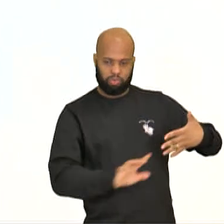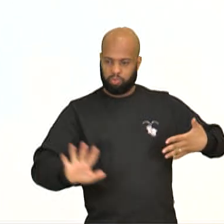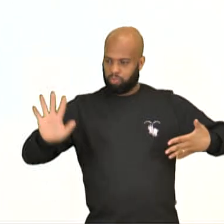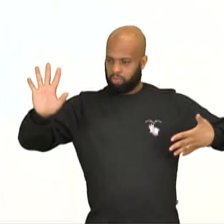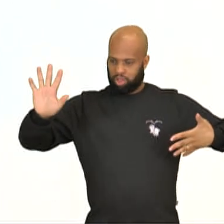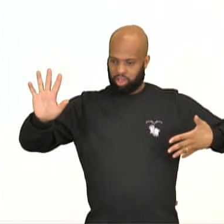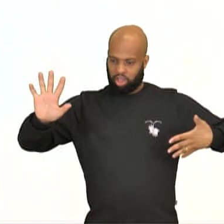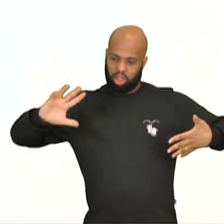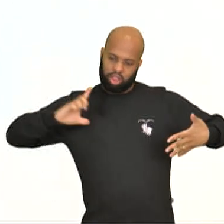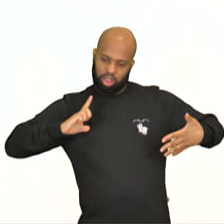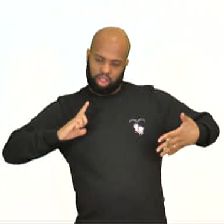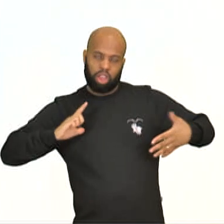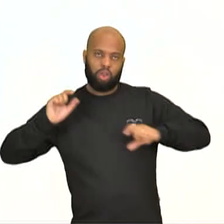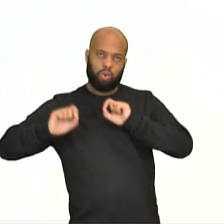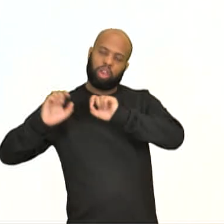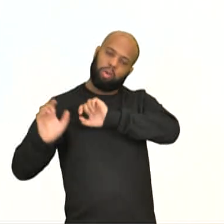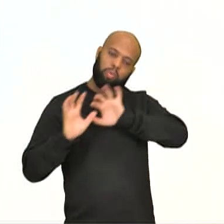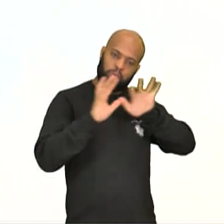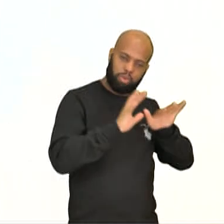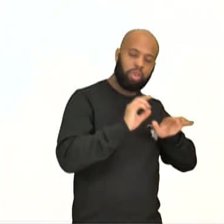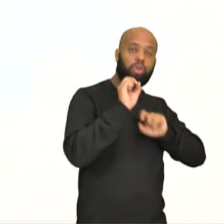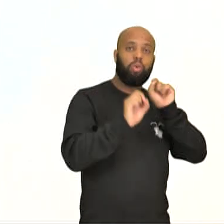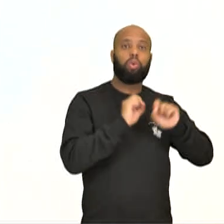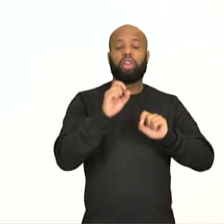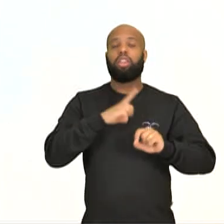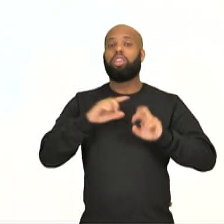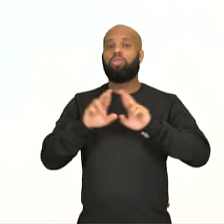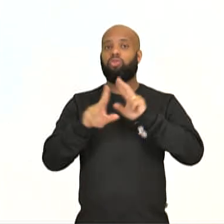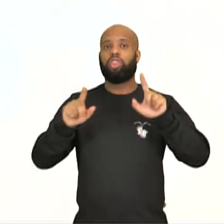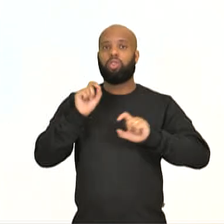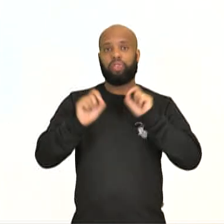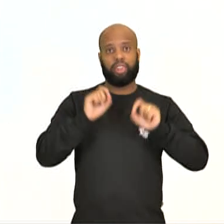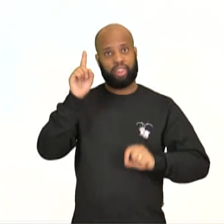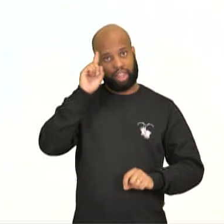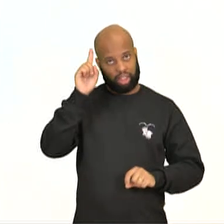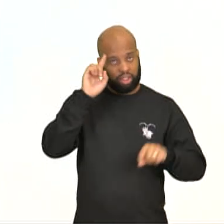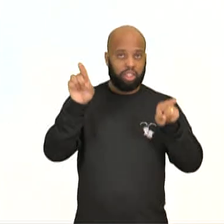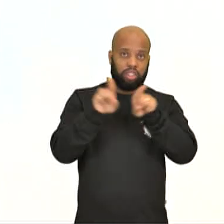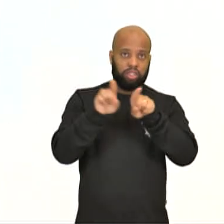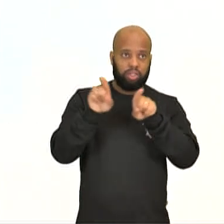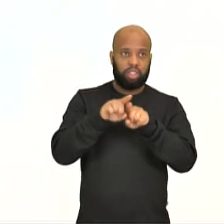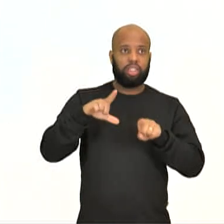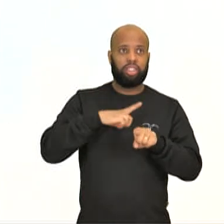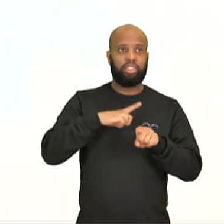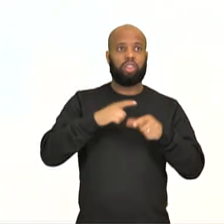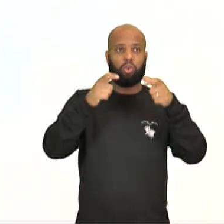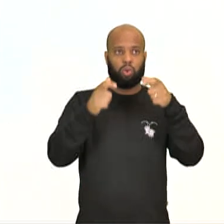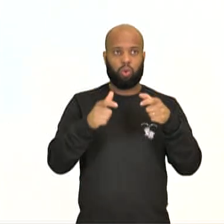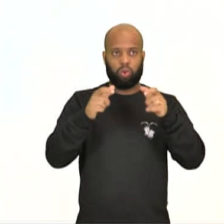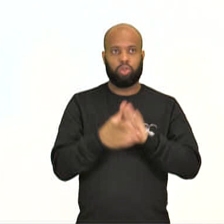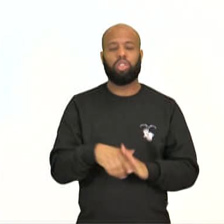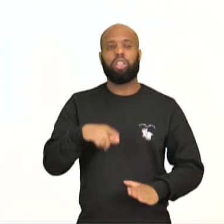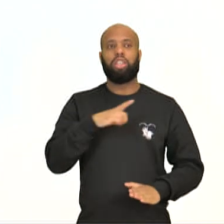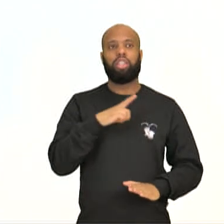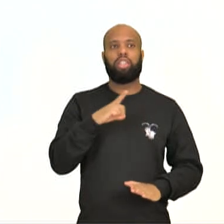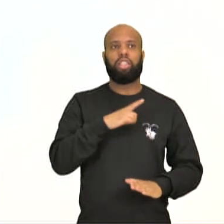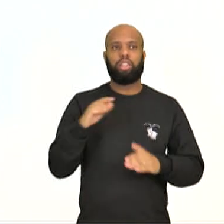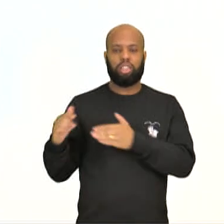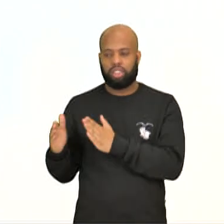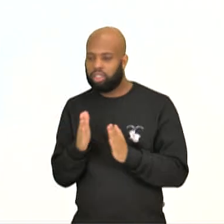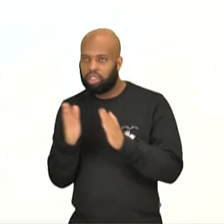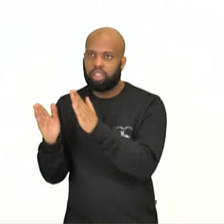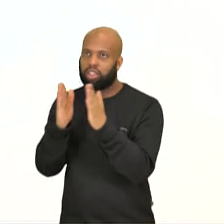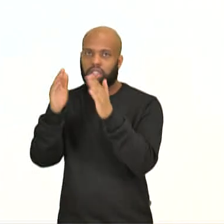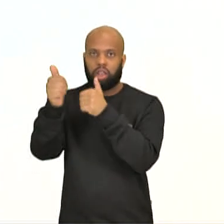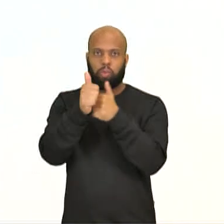são datações, localidades. O Estreito de Bering tem datação de 12 a 13 mil anos, na região do Alasca. Já as outras